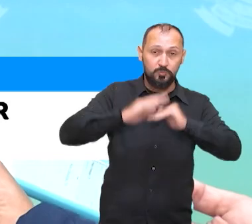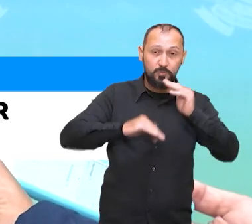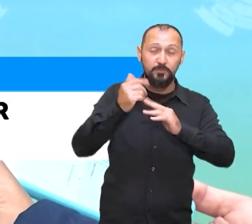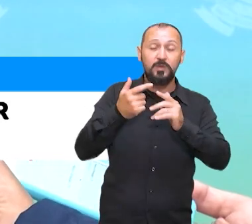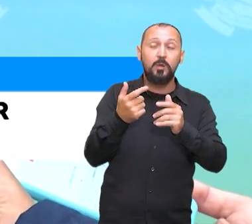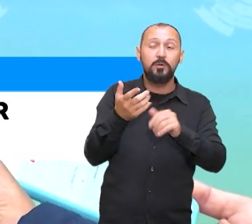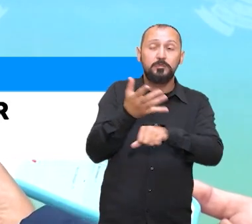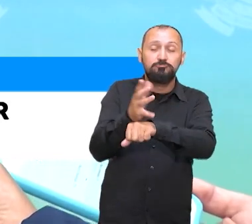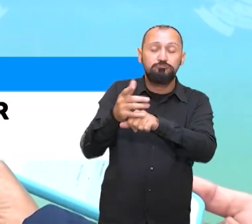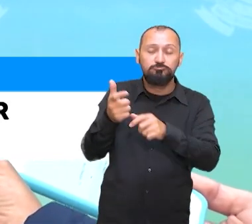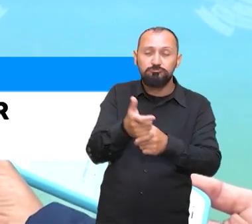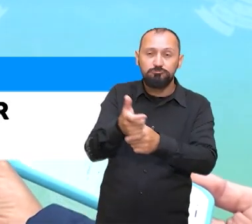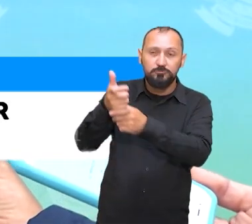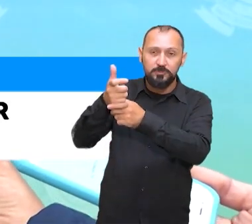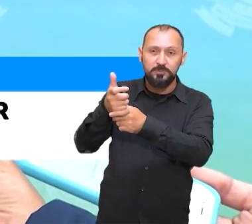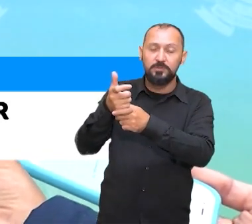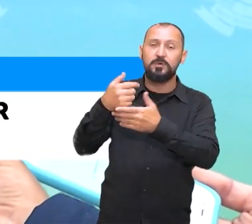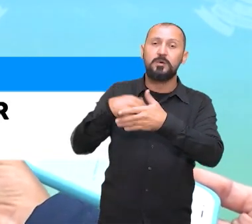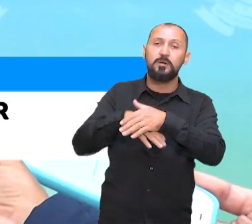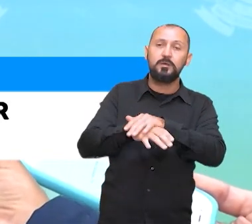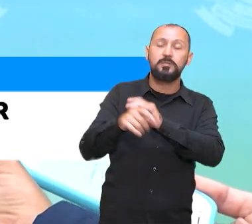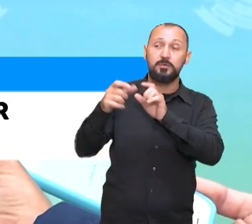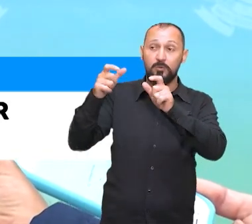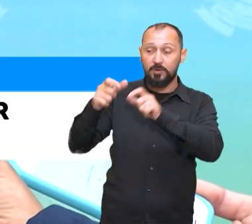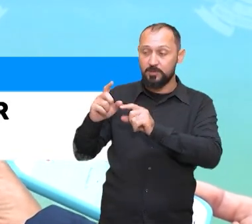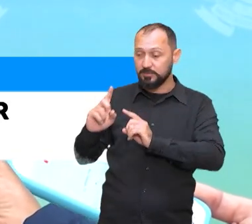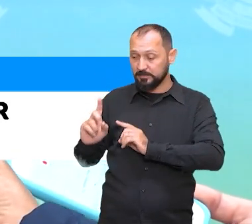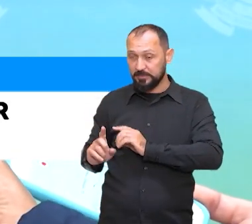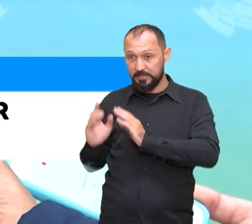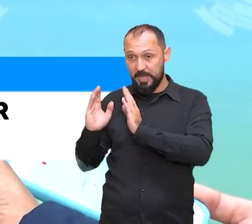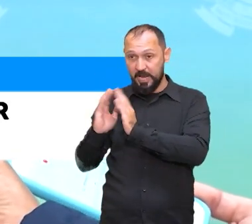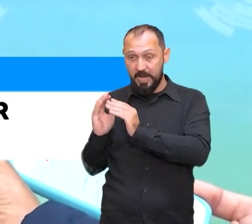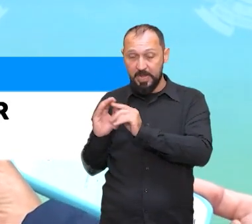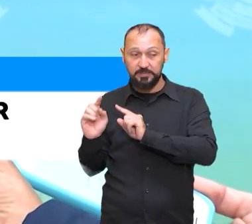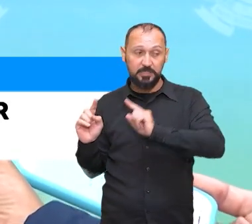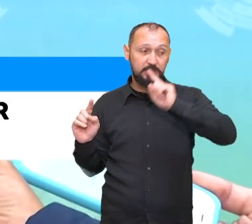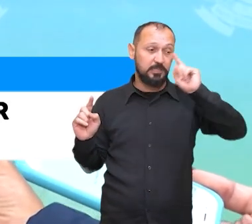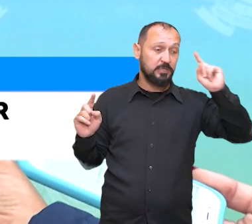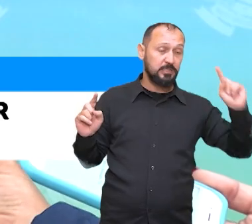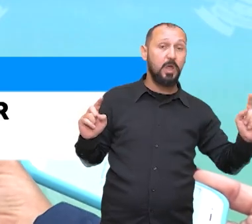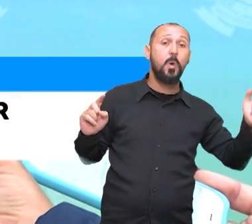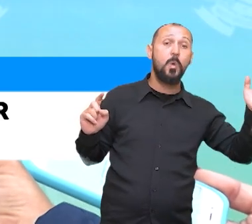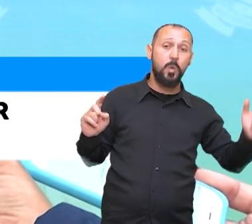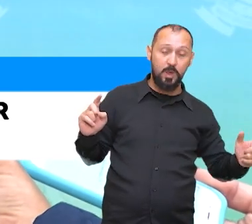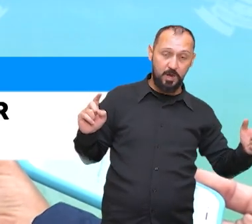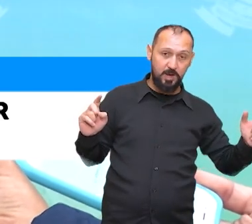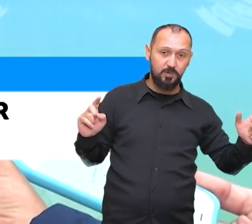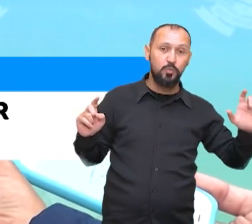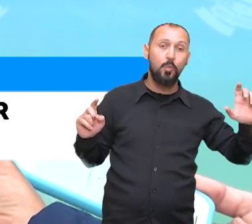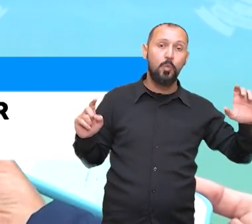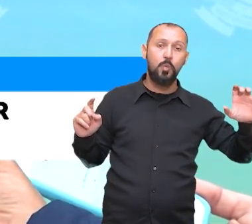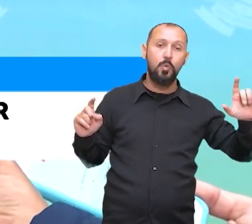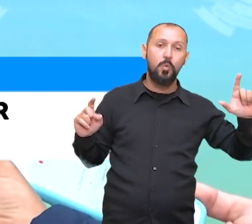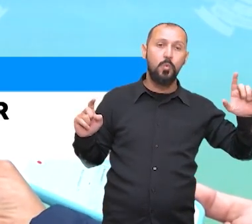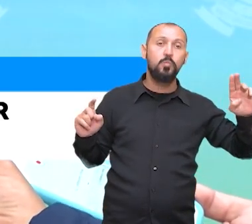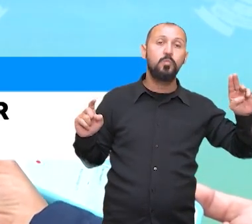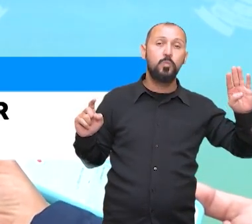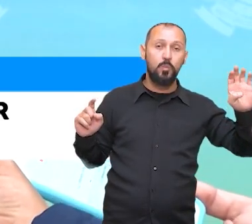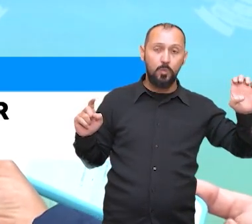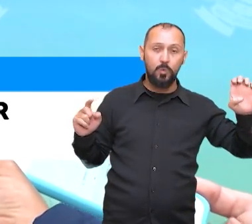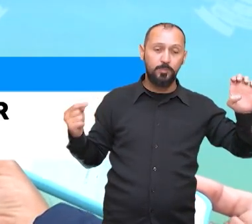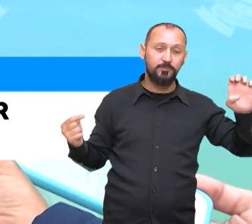atiradores desportivos foram abordados neste deslocamento de suas residências até o clube do tiro e